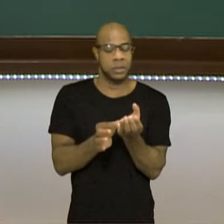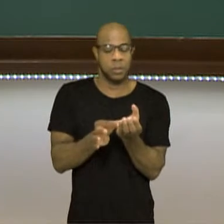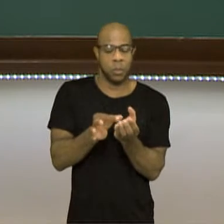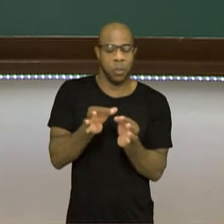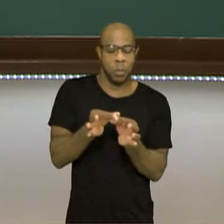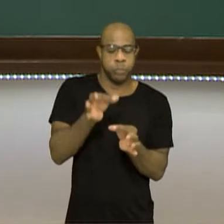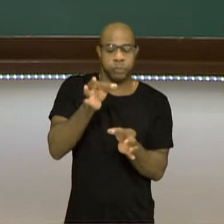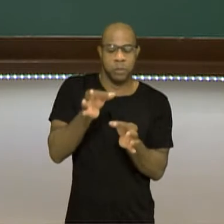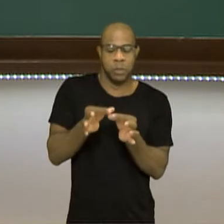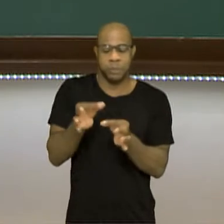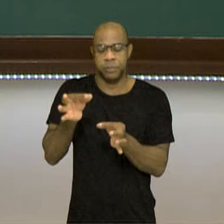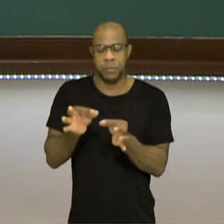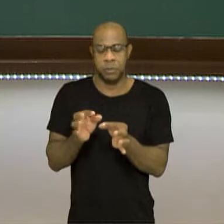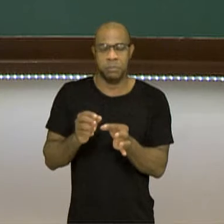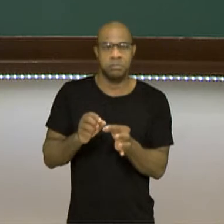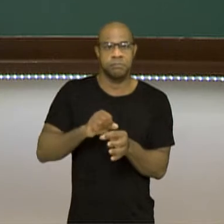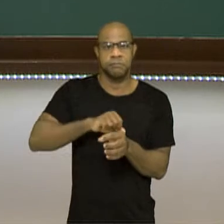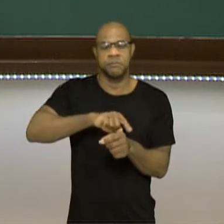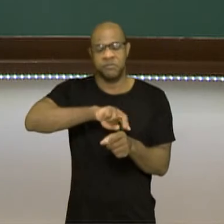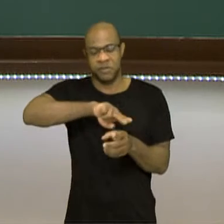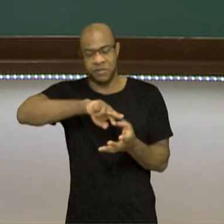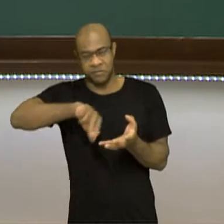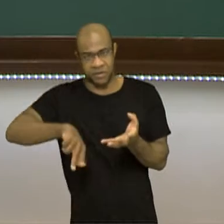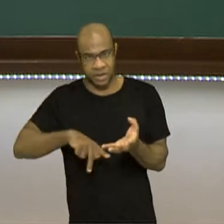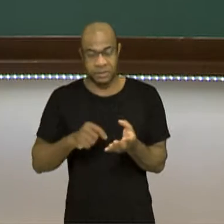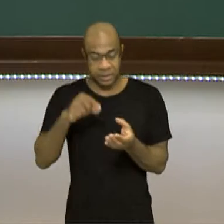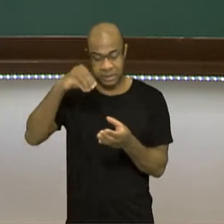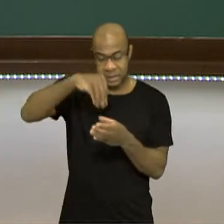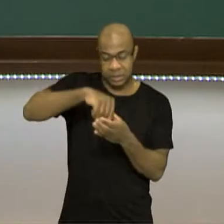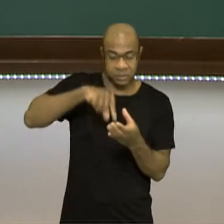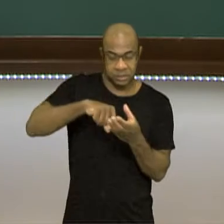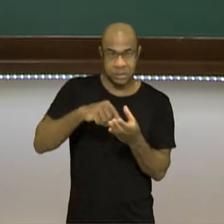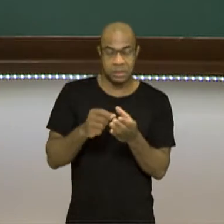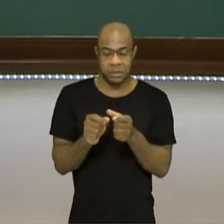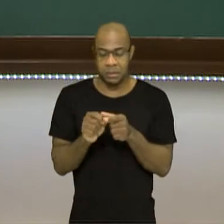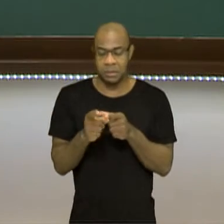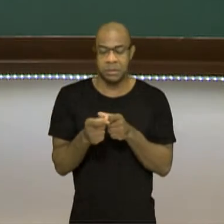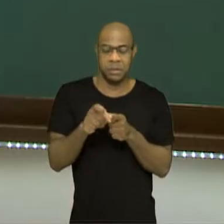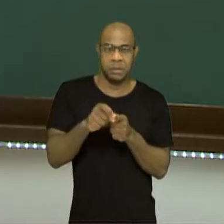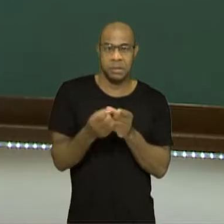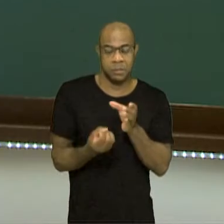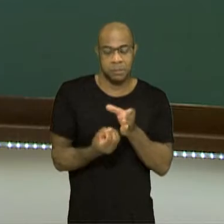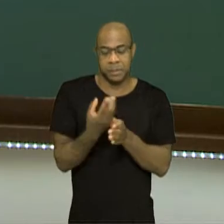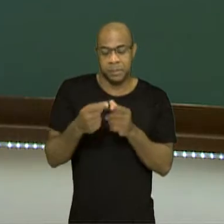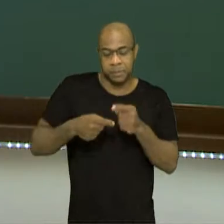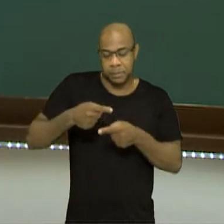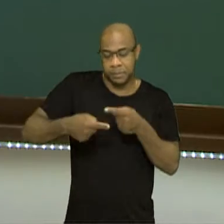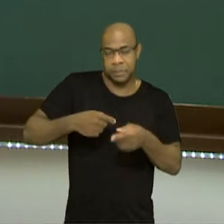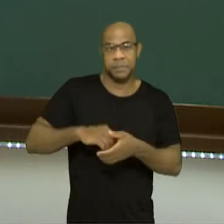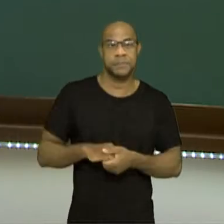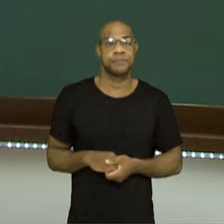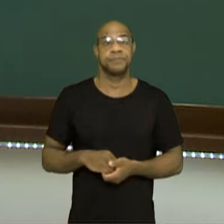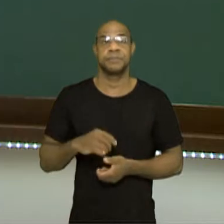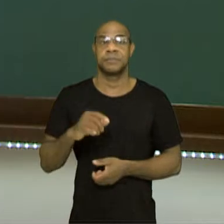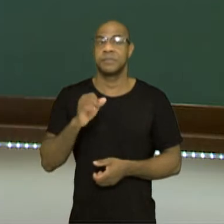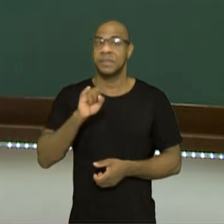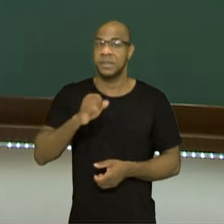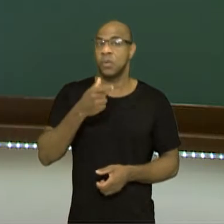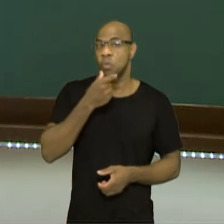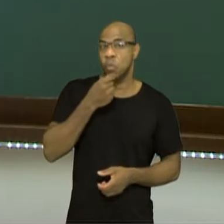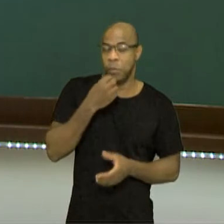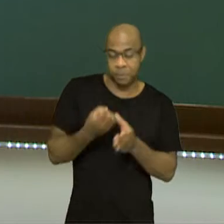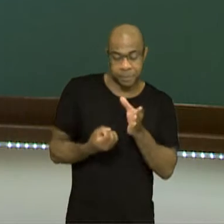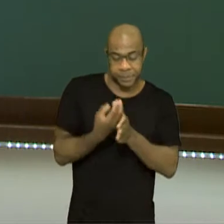dentro deles que os espermatozoides são produzidos. Se o homem produzir